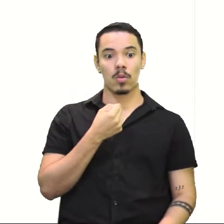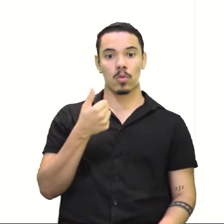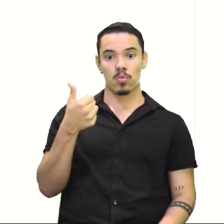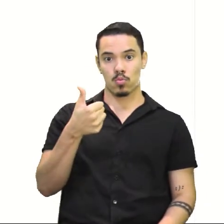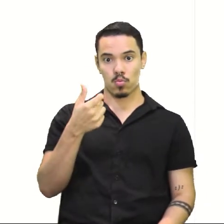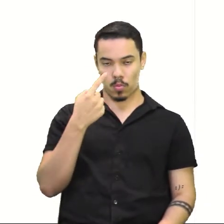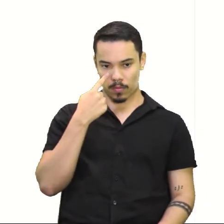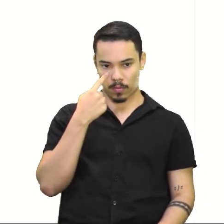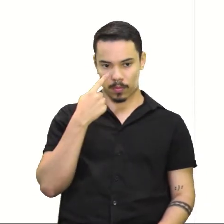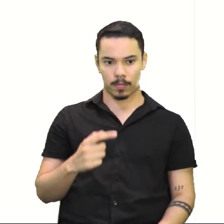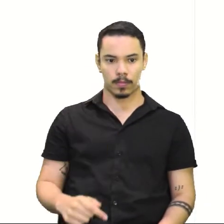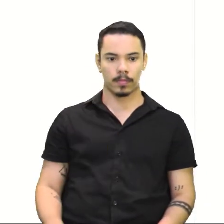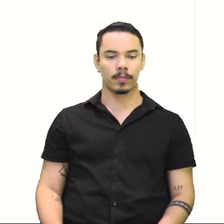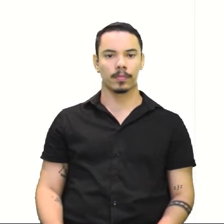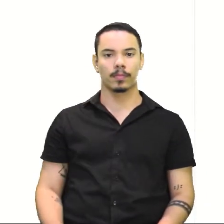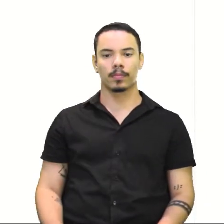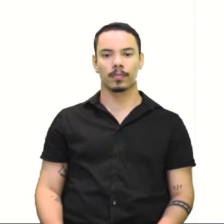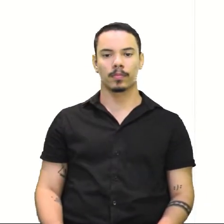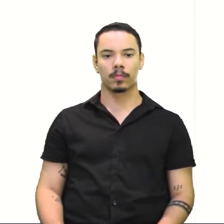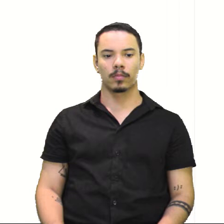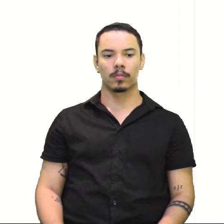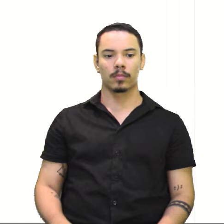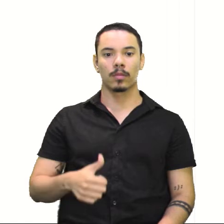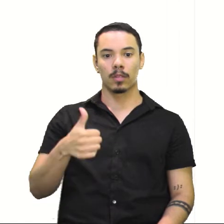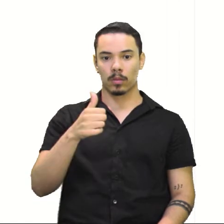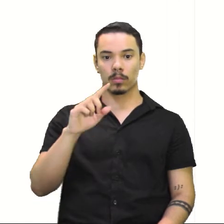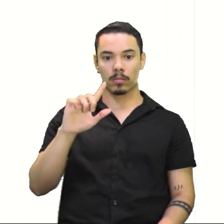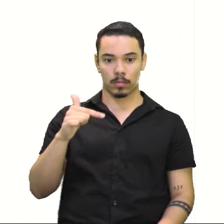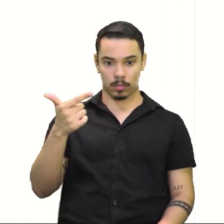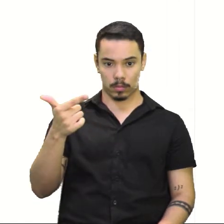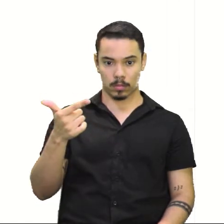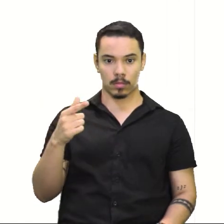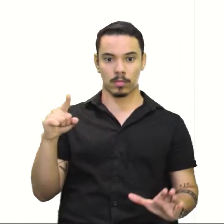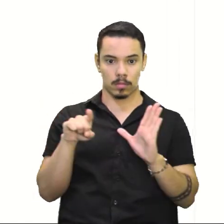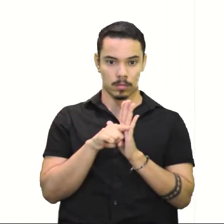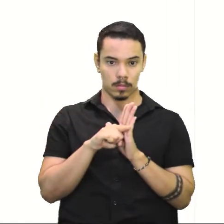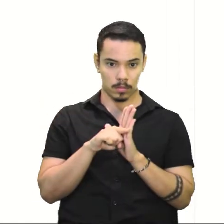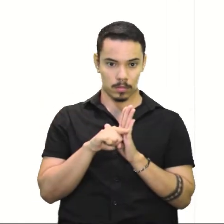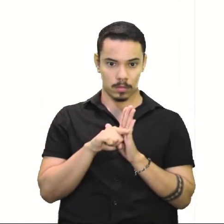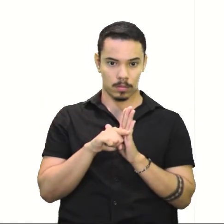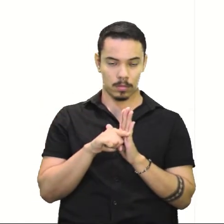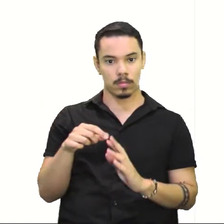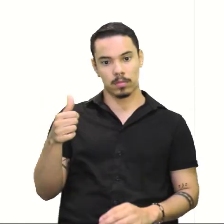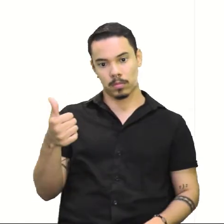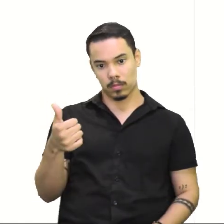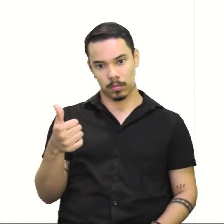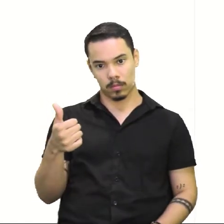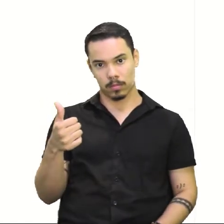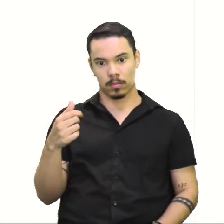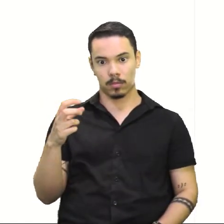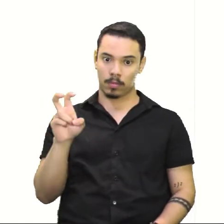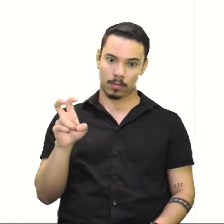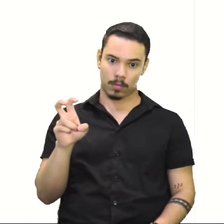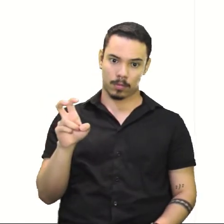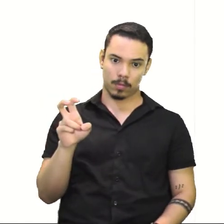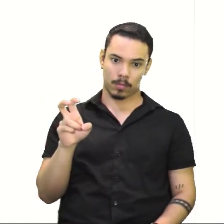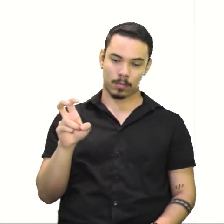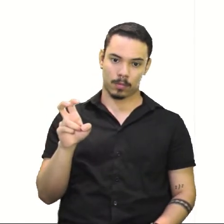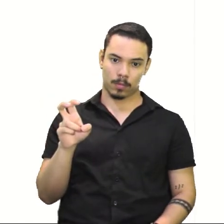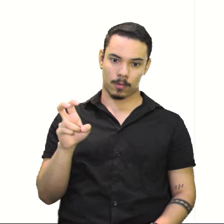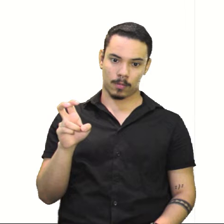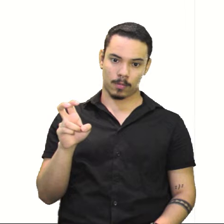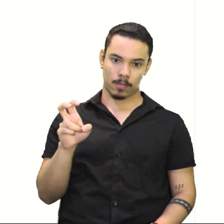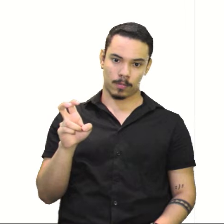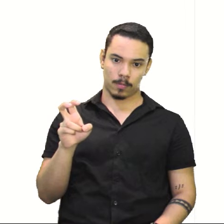tentar 1, então. Tentar 1, né? 1 ao cubo, 1. 1. Menos 1 ao quadrado, 1. Vezes 5. 5. 5. 1